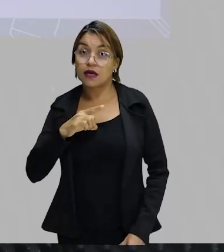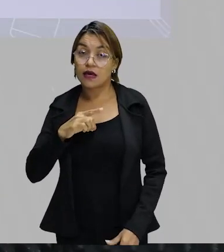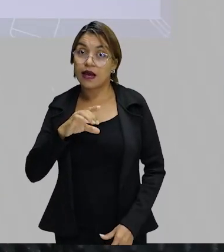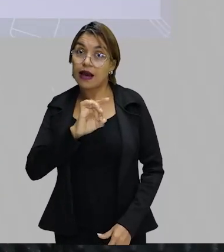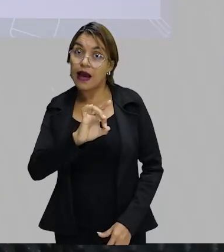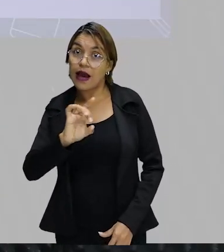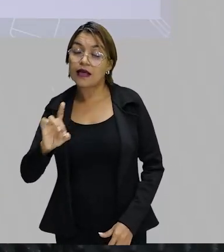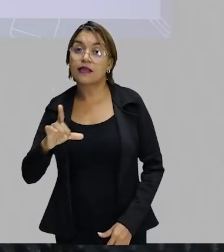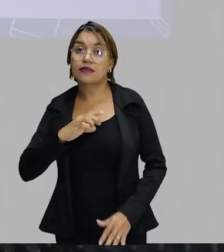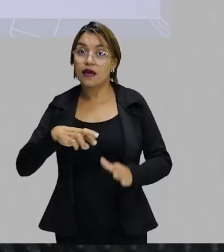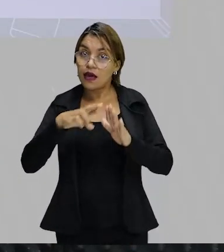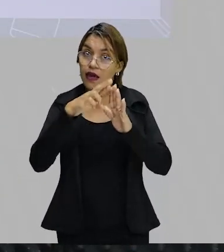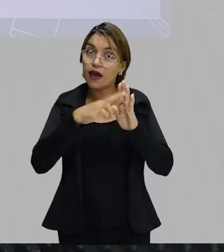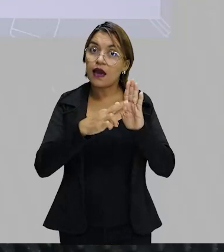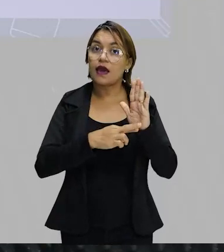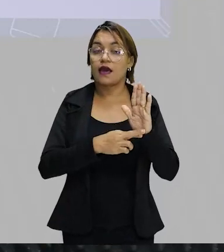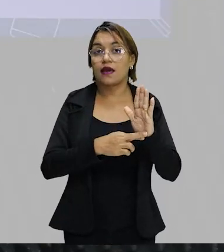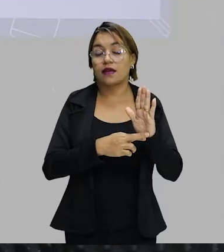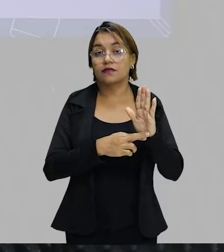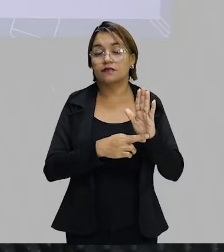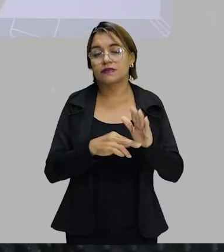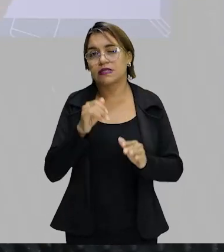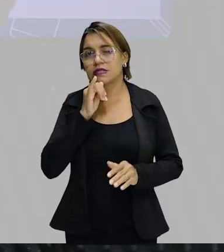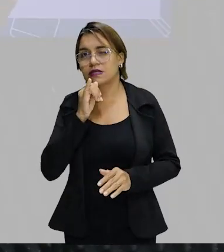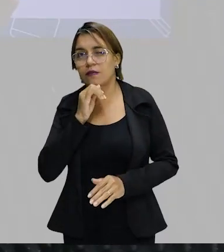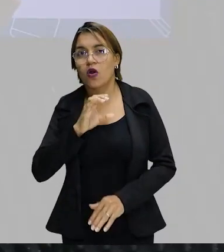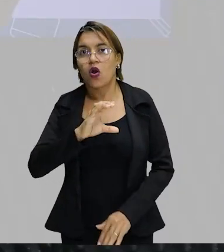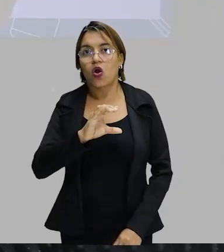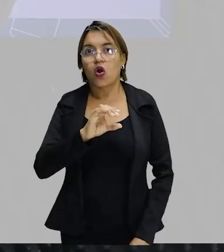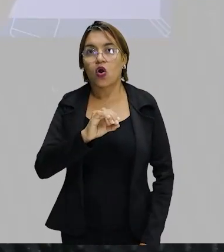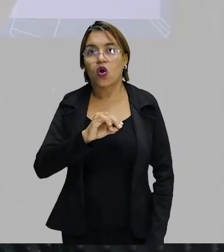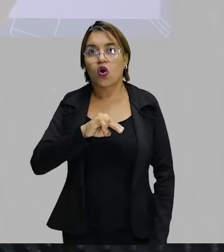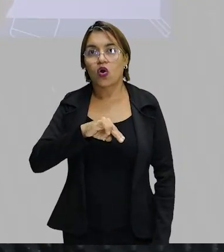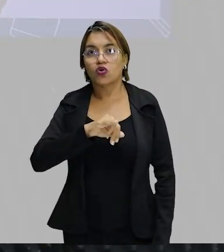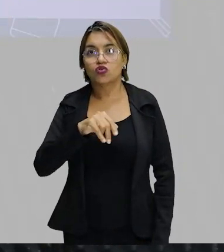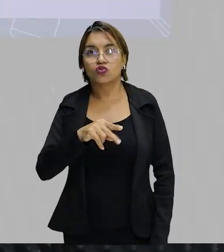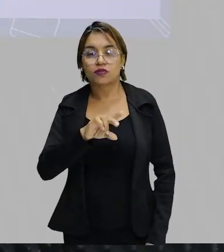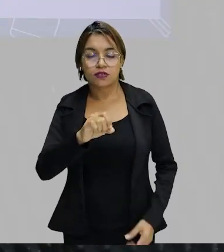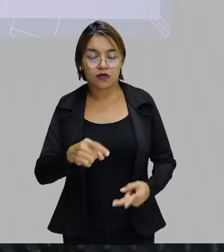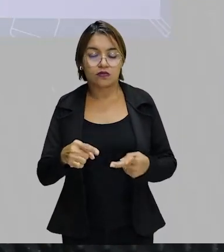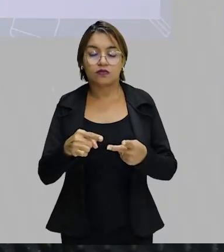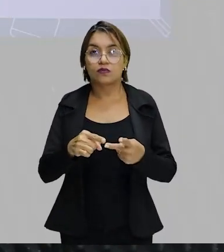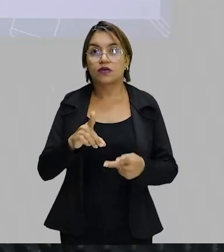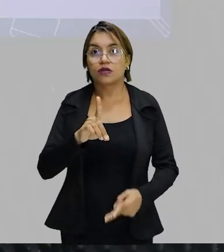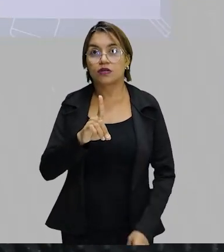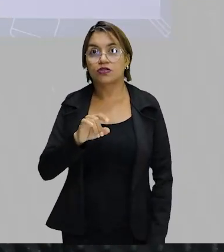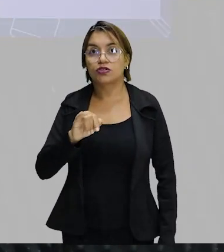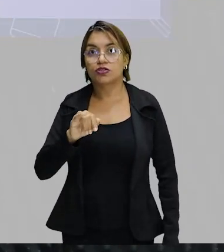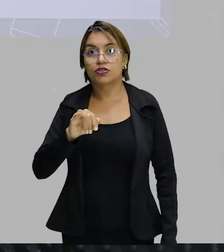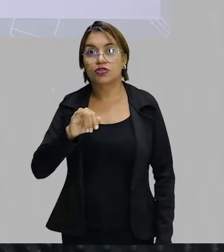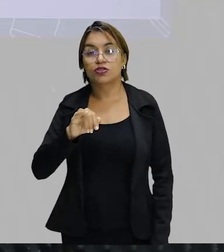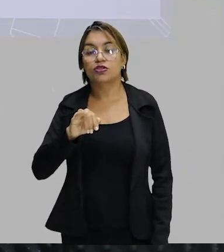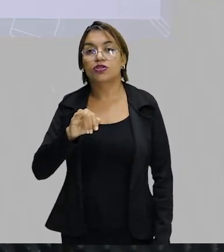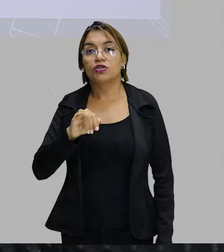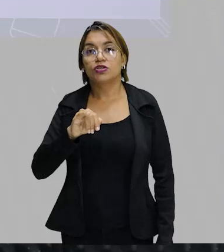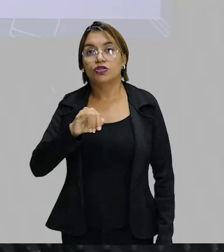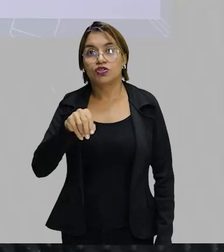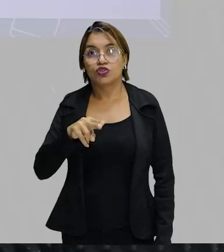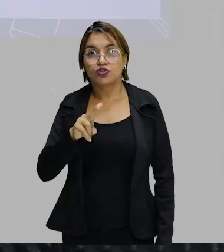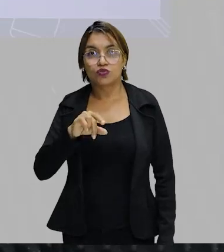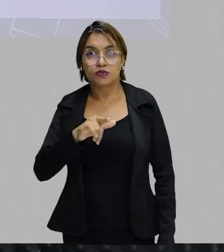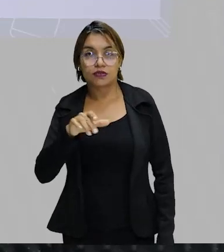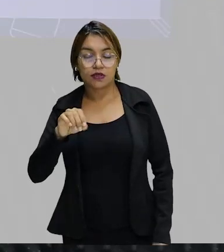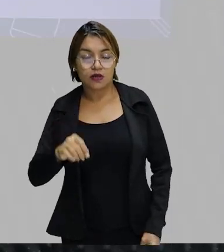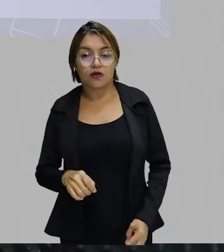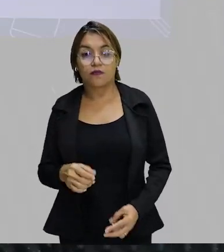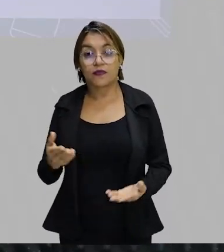conectivo. Então, nós já fizemos aqui conjunção e disjunção, e agora estamos com a implicação e vamos fazer